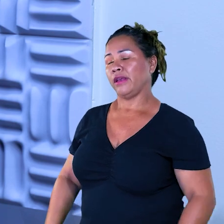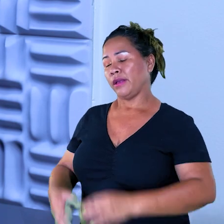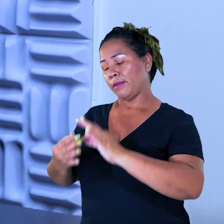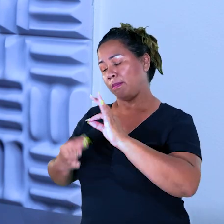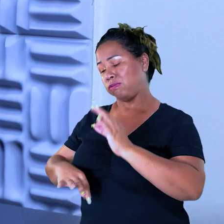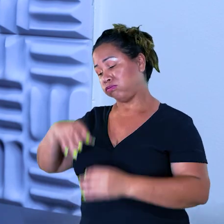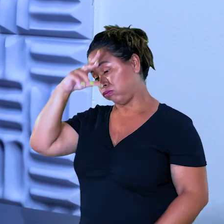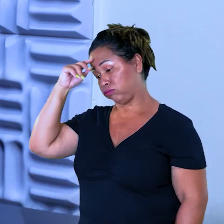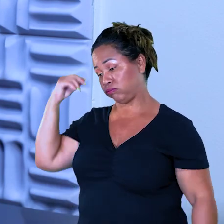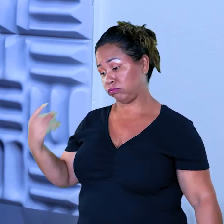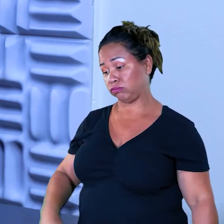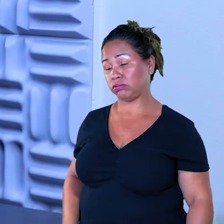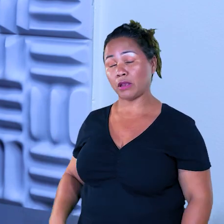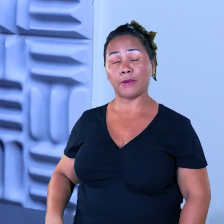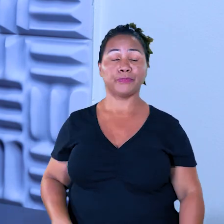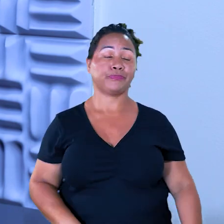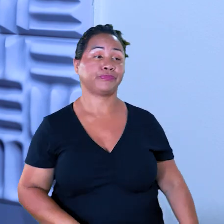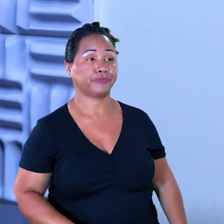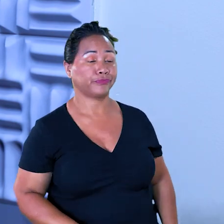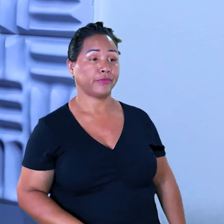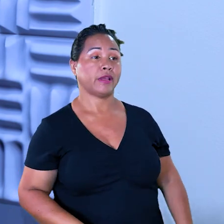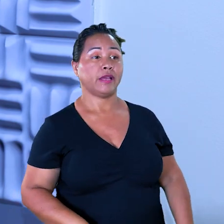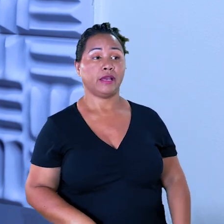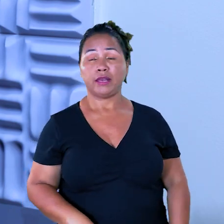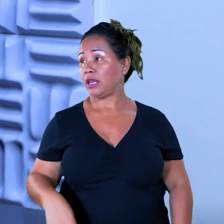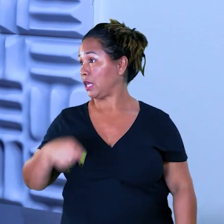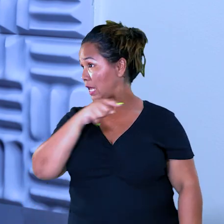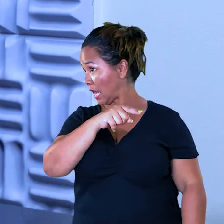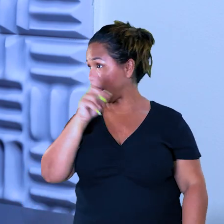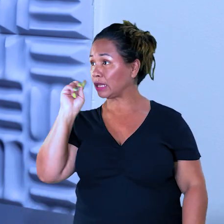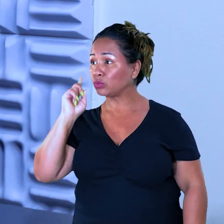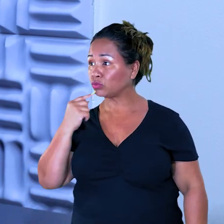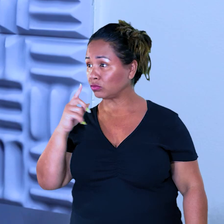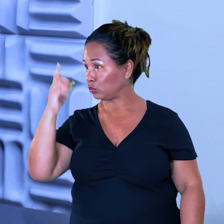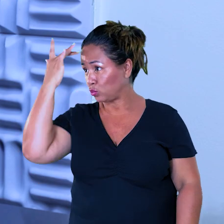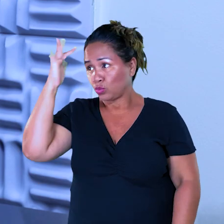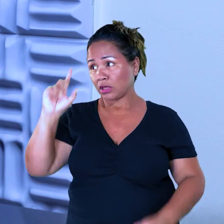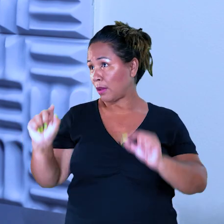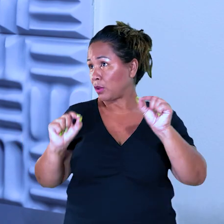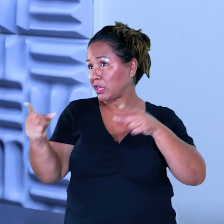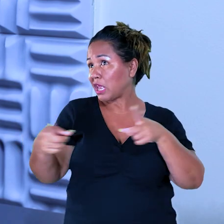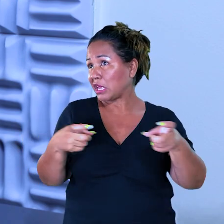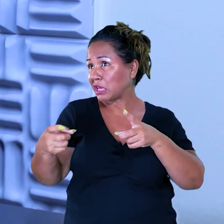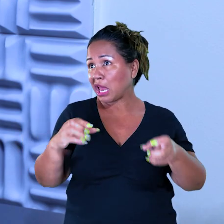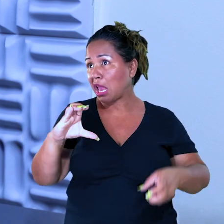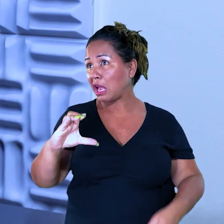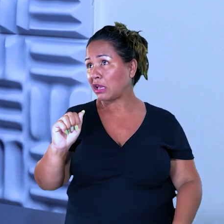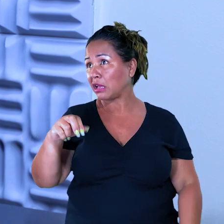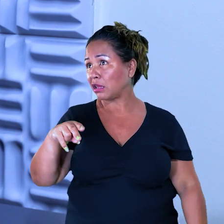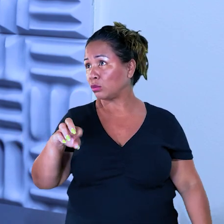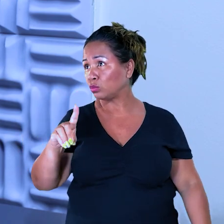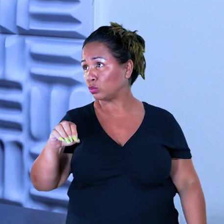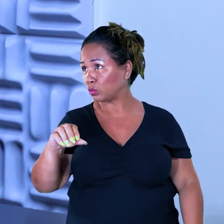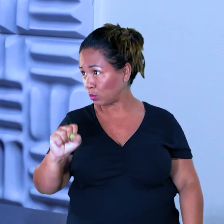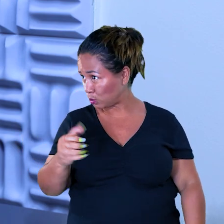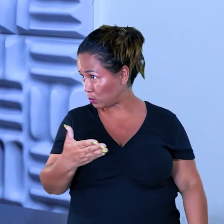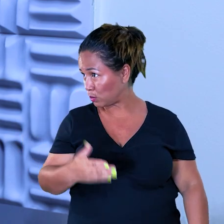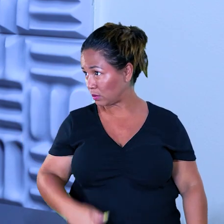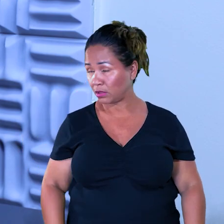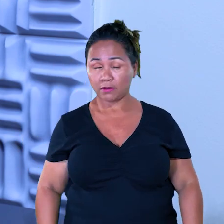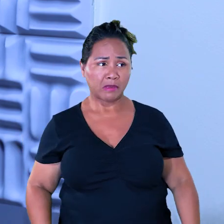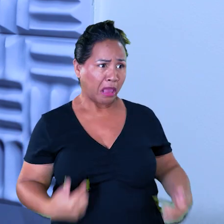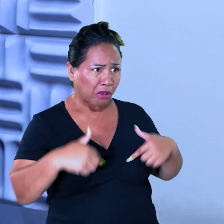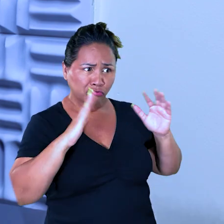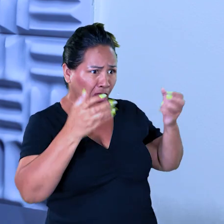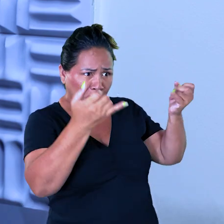pincelou superficialmente o que é uma Guerra dos Canudos. Para que eles tenham conteúdo suficiente para ensinar sobre Guerra dos Canudos, a gente vai ter que se